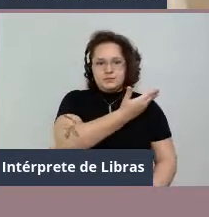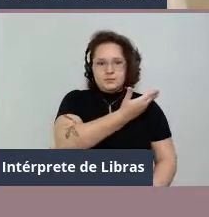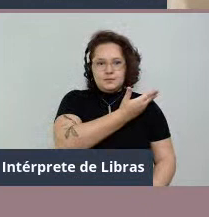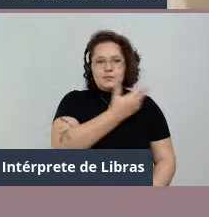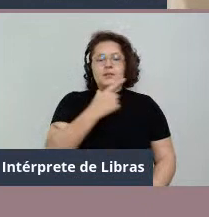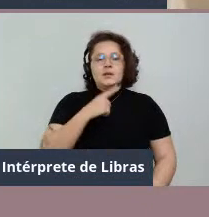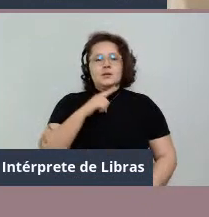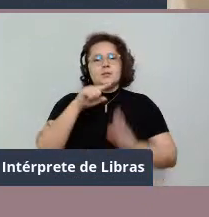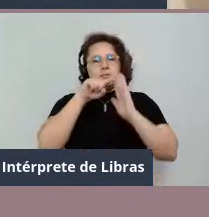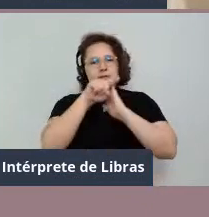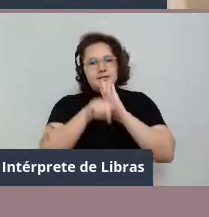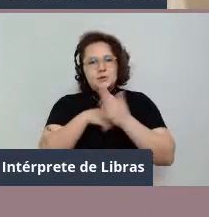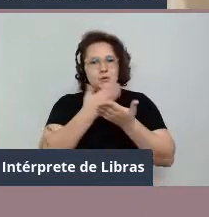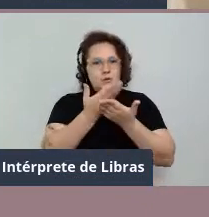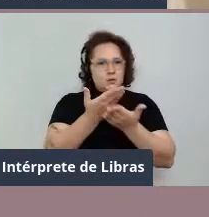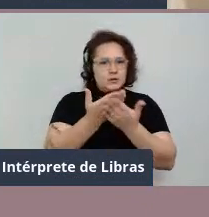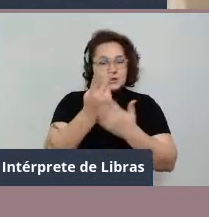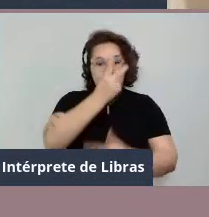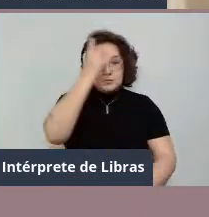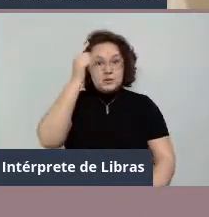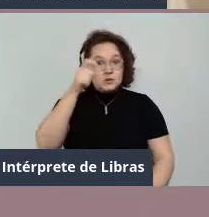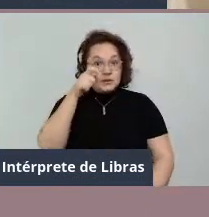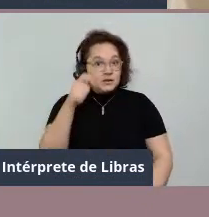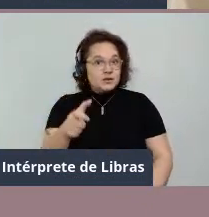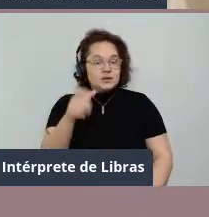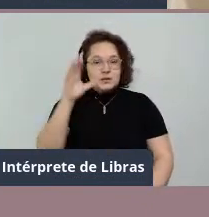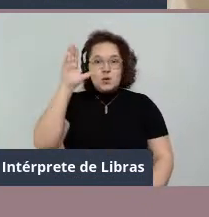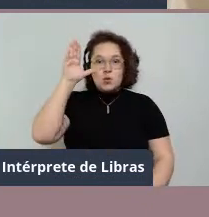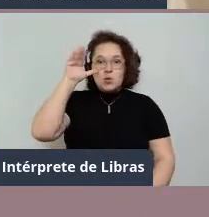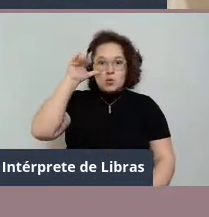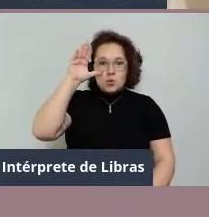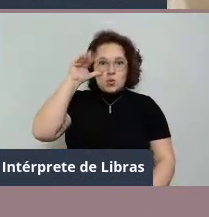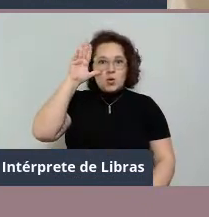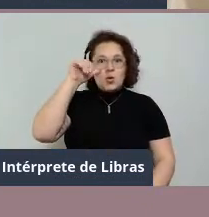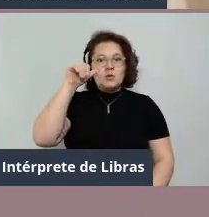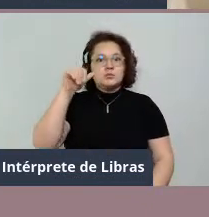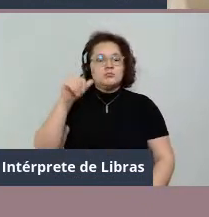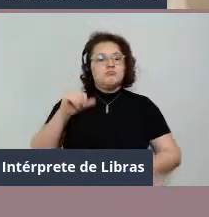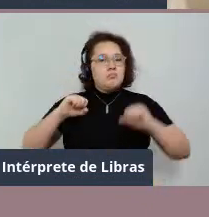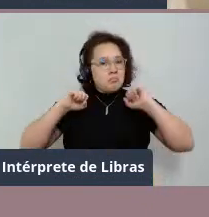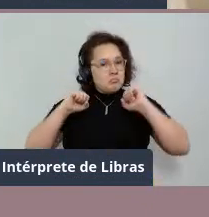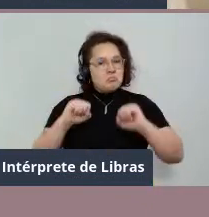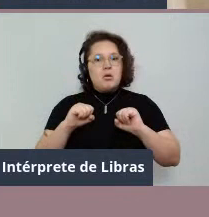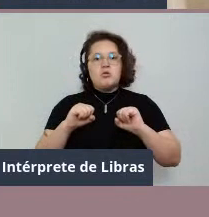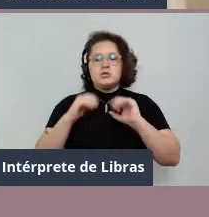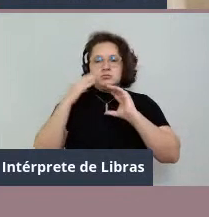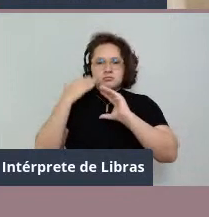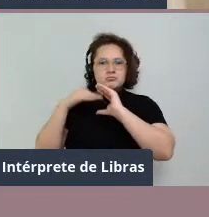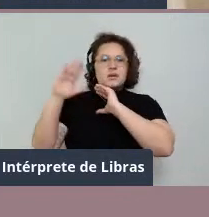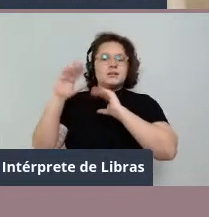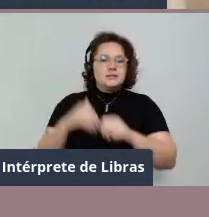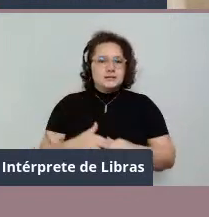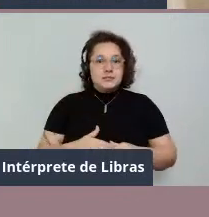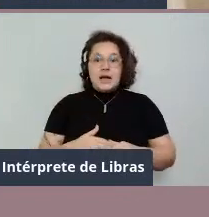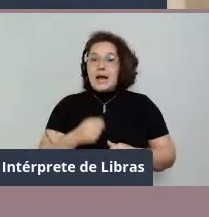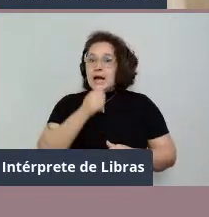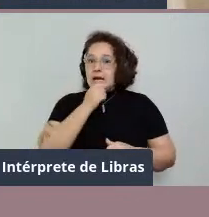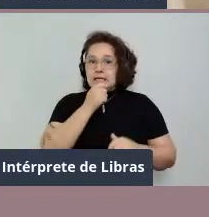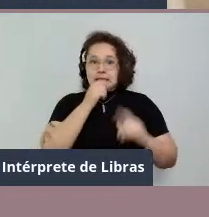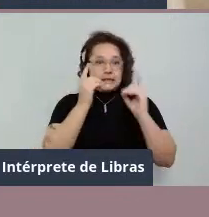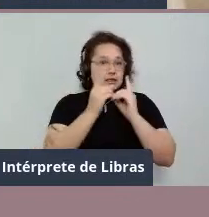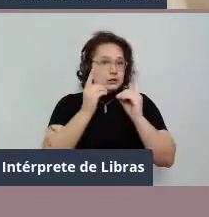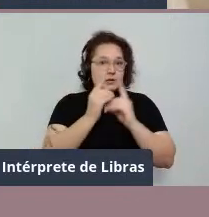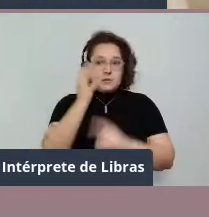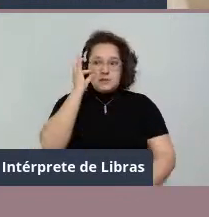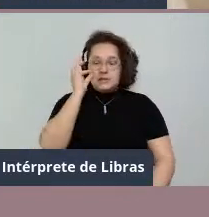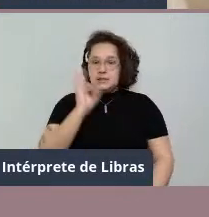estudantes, alunos interessados, curiosos, podem escrever. Não estamos fazendo atendimento presencial